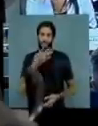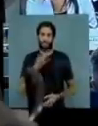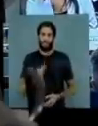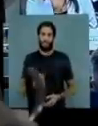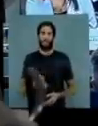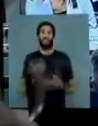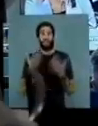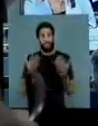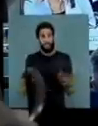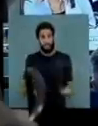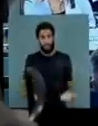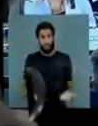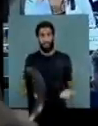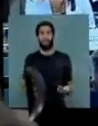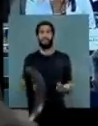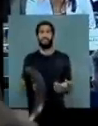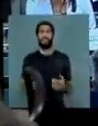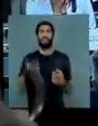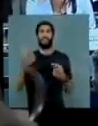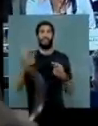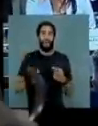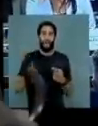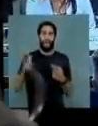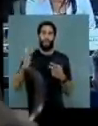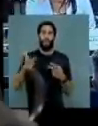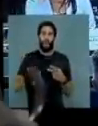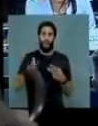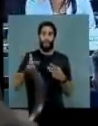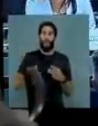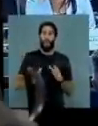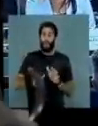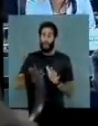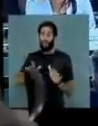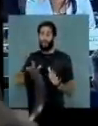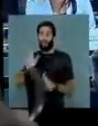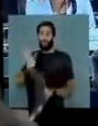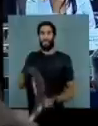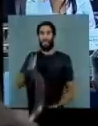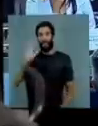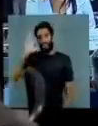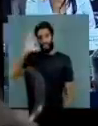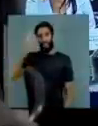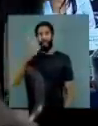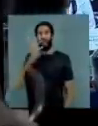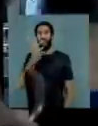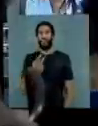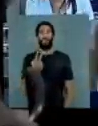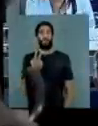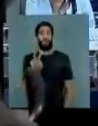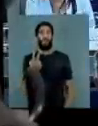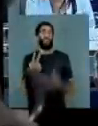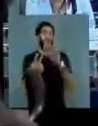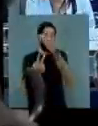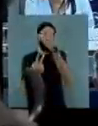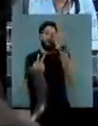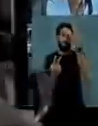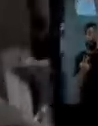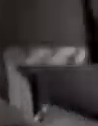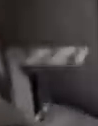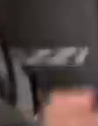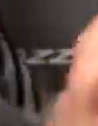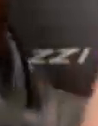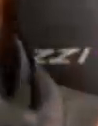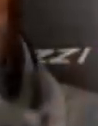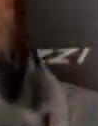excelência está portanto repetindo aquilo que já foi decidido pela mesa e citou dois parlamentares eu vou dar de acordo